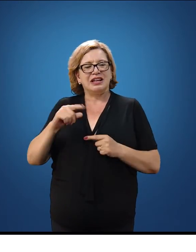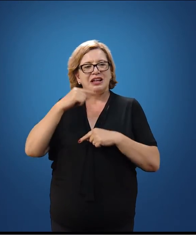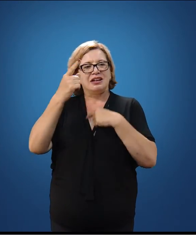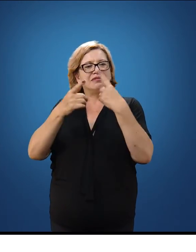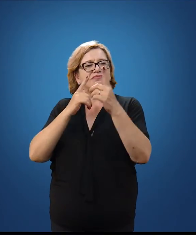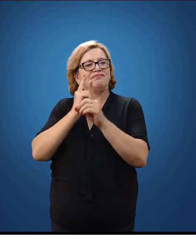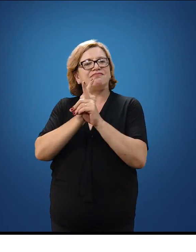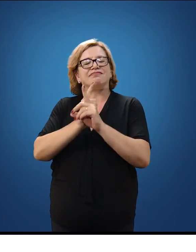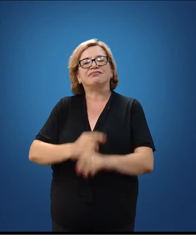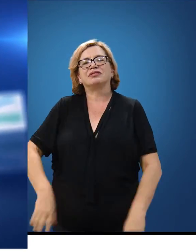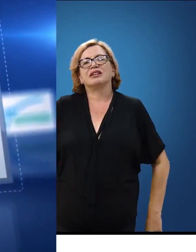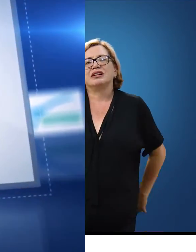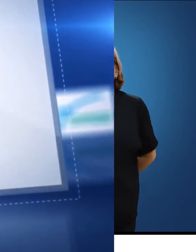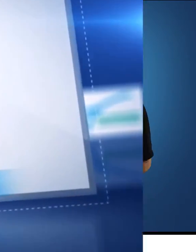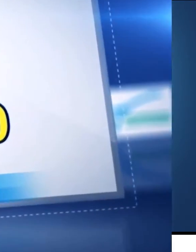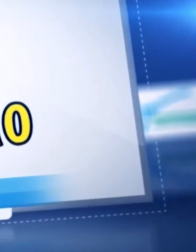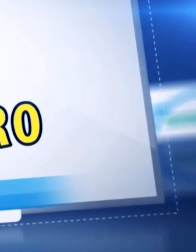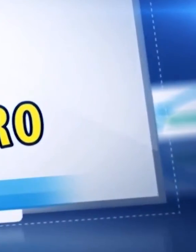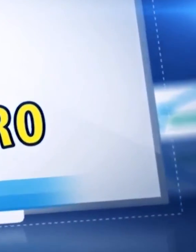Obrigado.